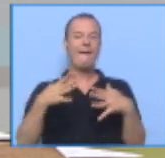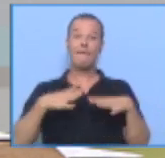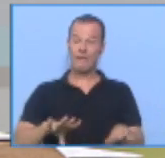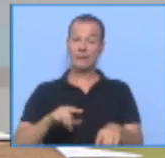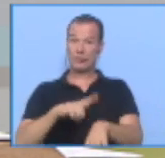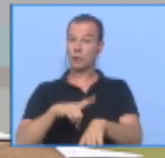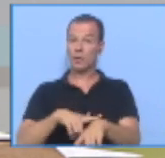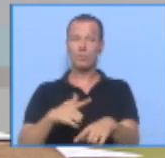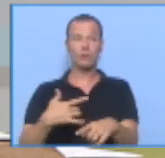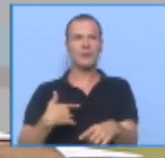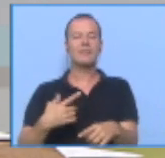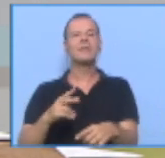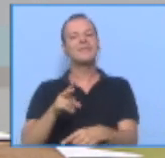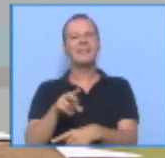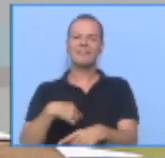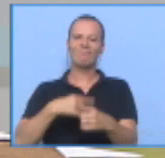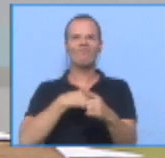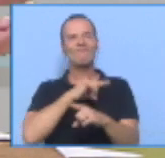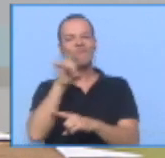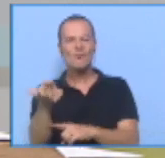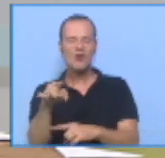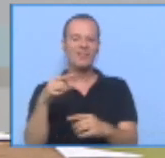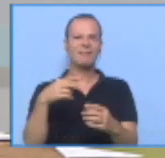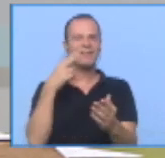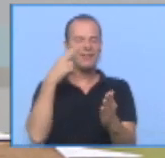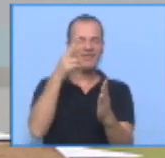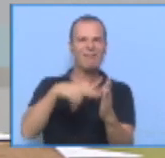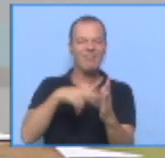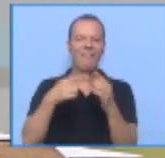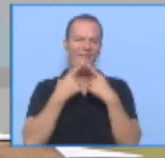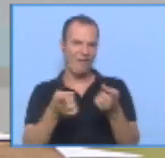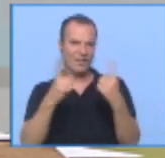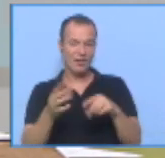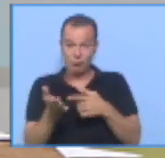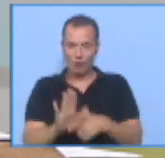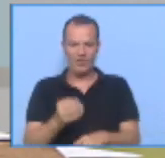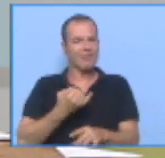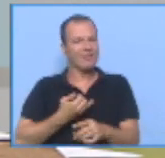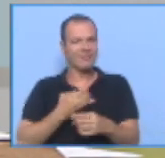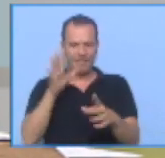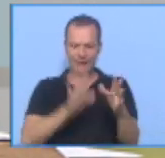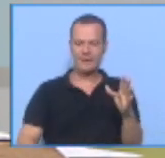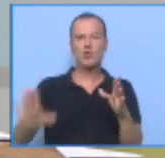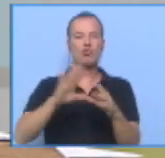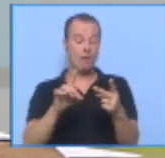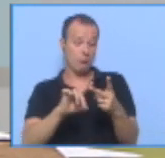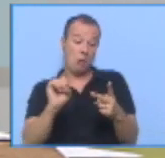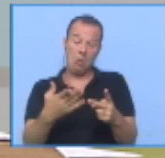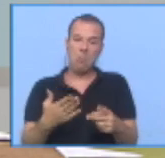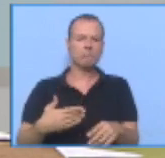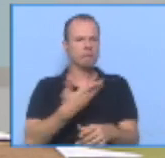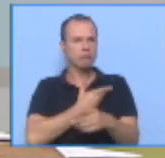sempre um momento para revisitar os clássicos, sejam eles os clássicos da nossa identidade nacional, sejam eles os clássicos da